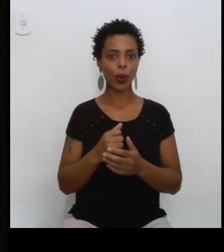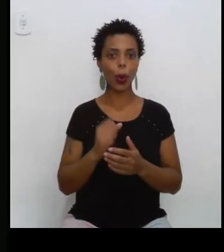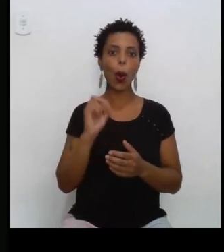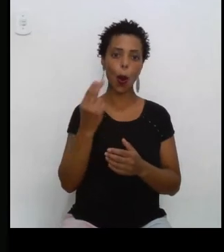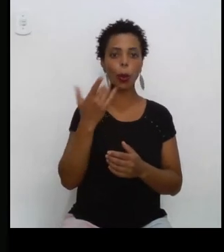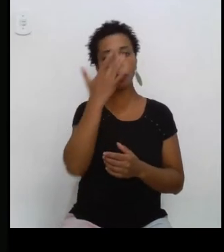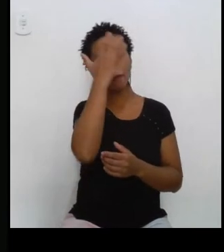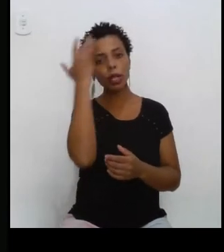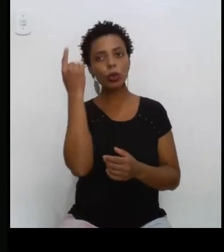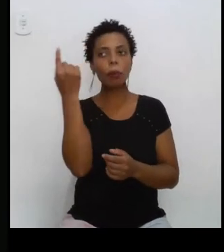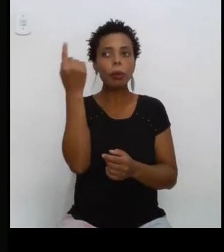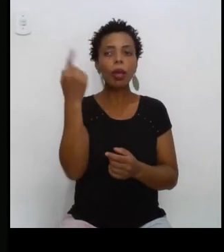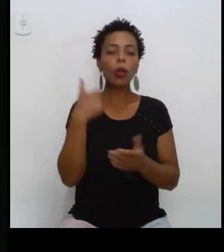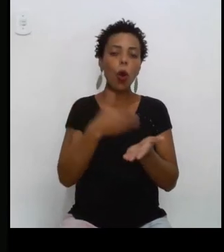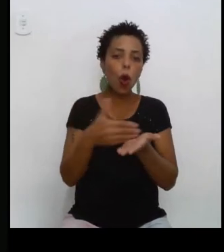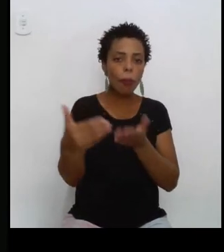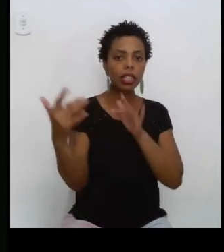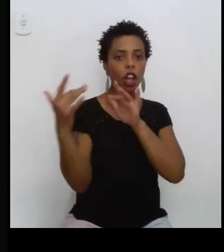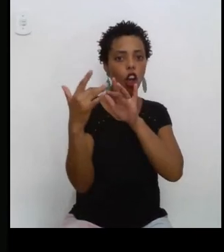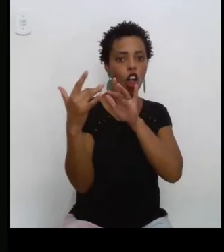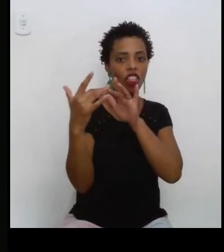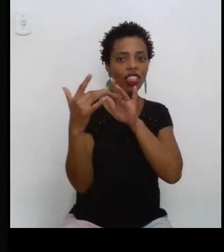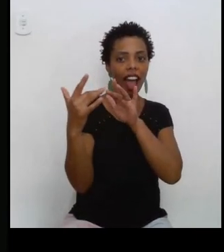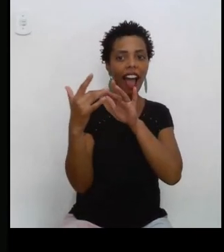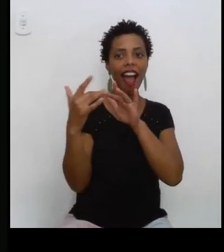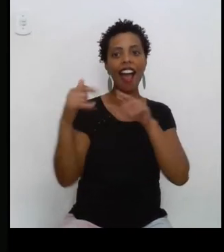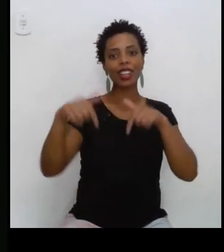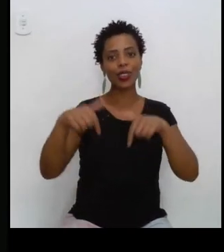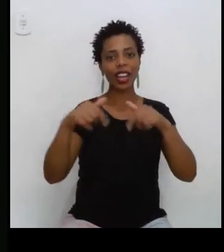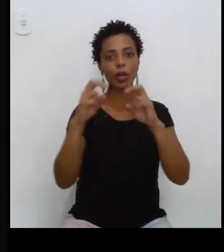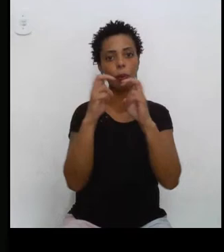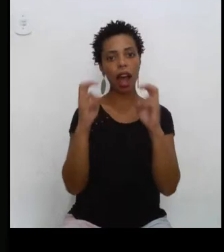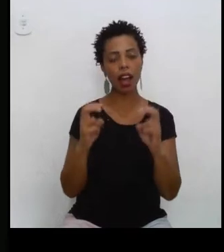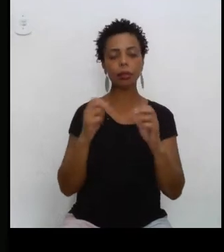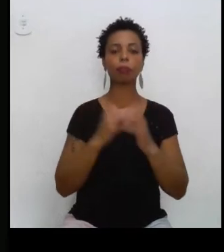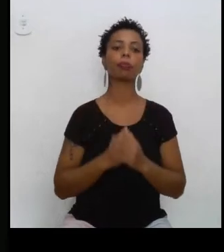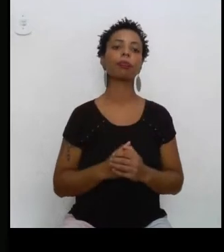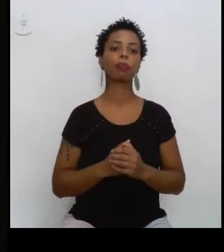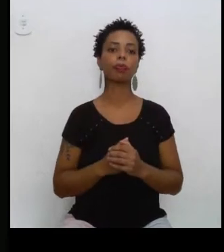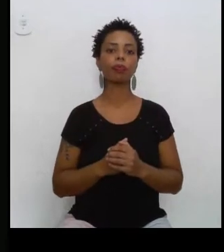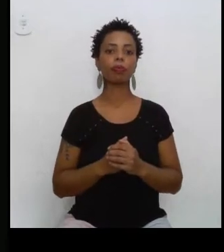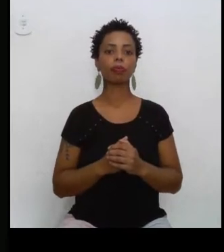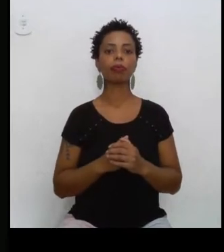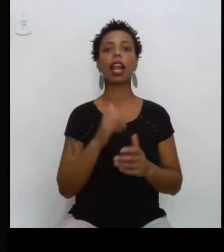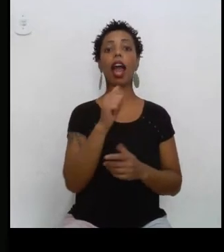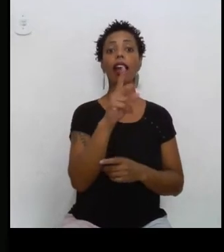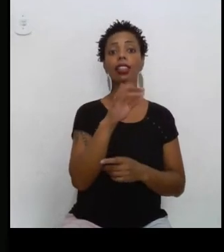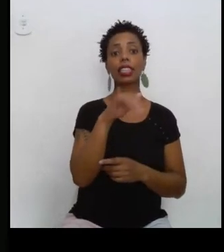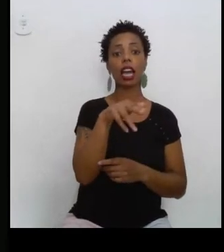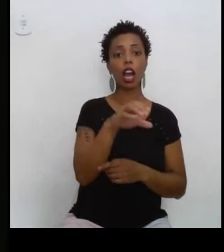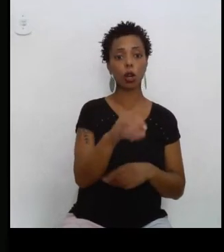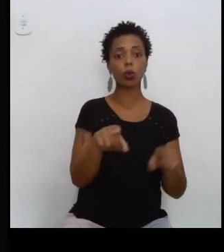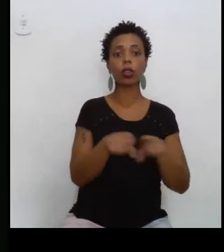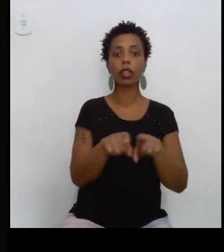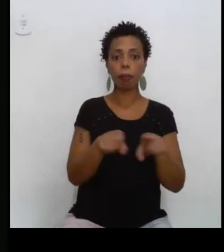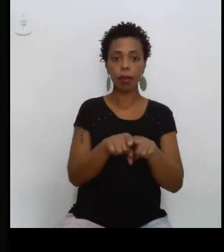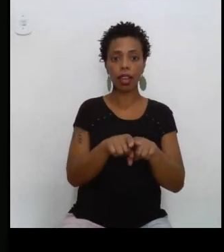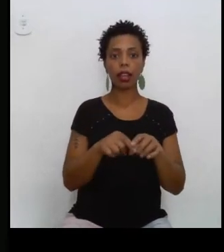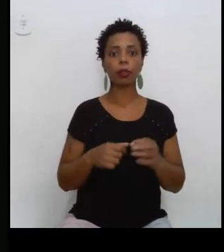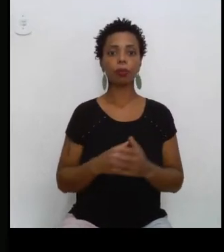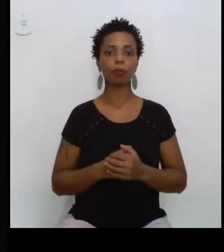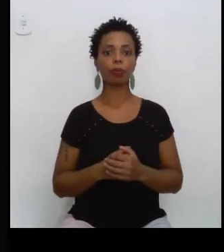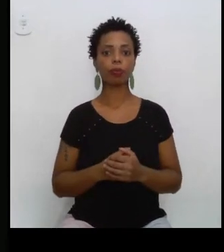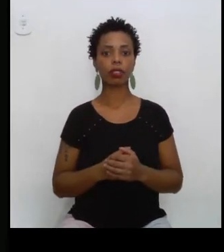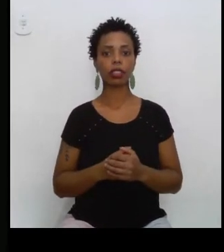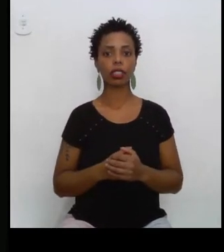pessoas que eu comecei a entrar em contato com Márcio o Adriano também e